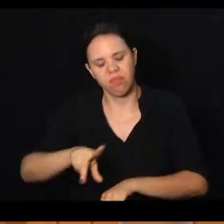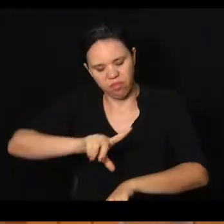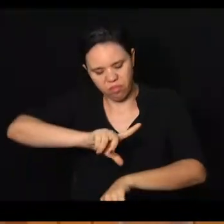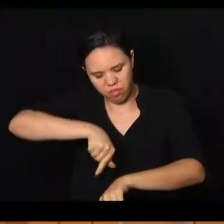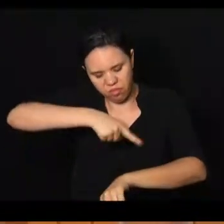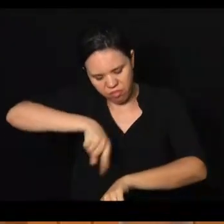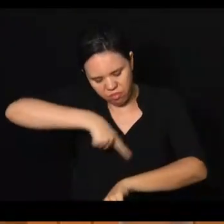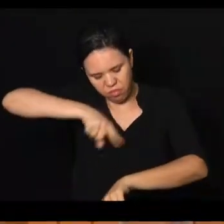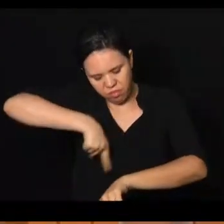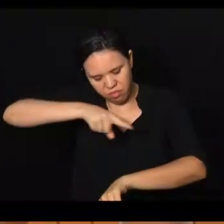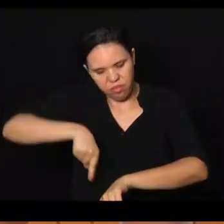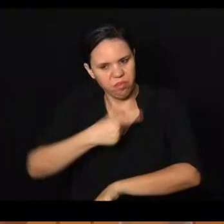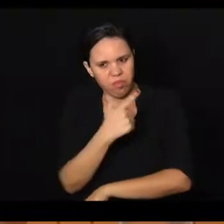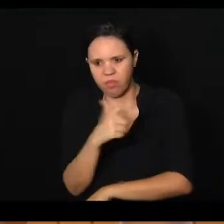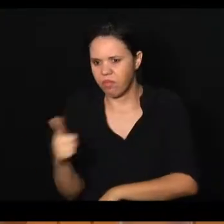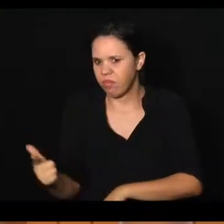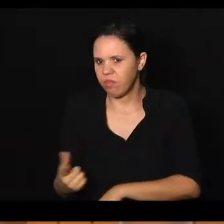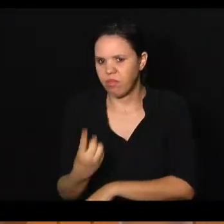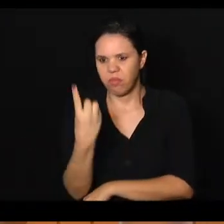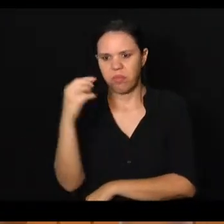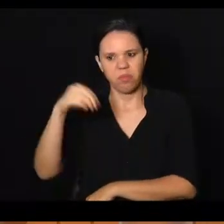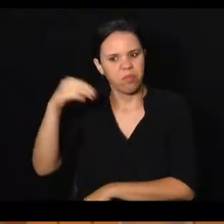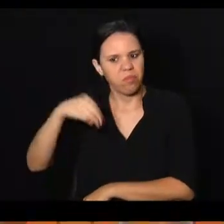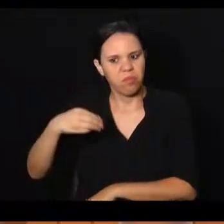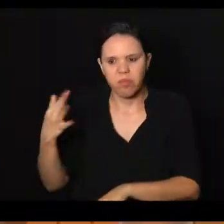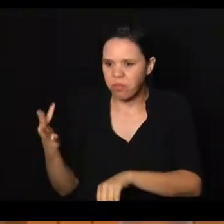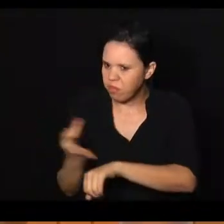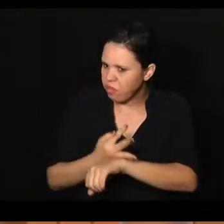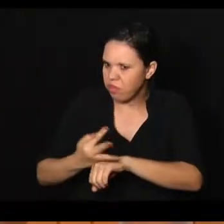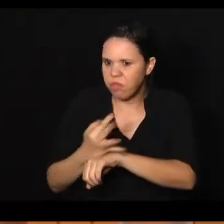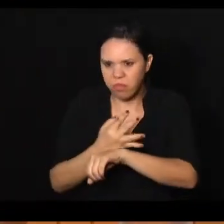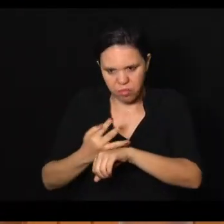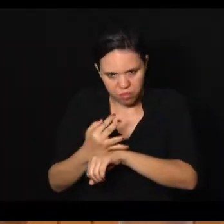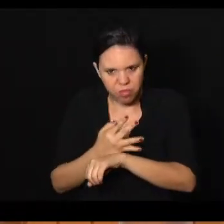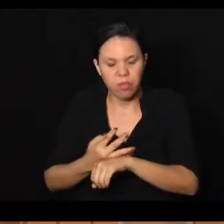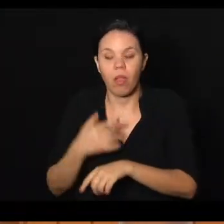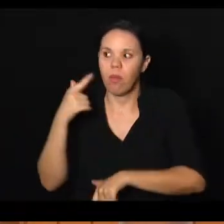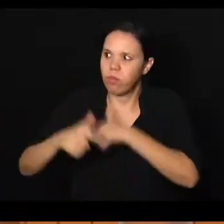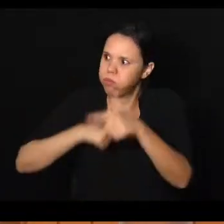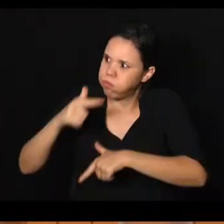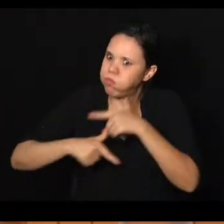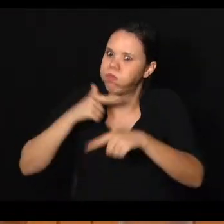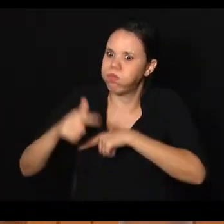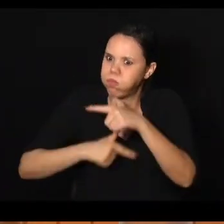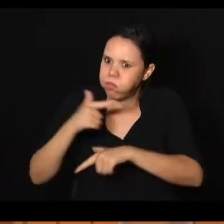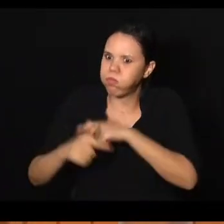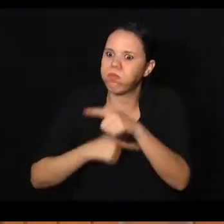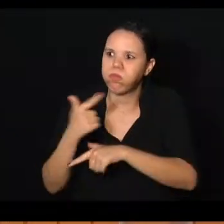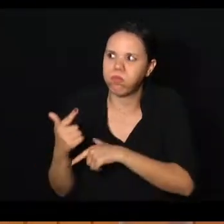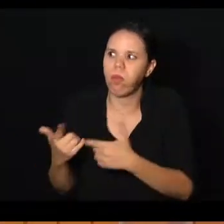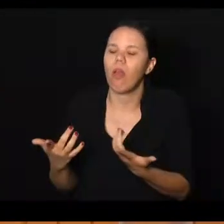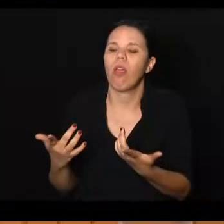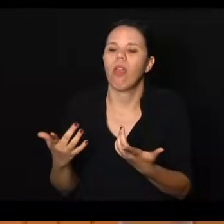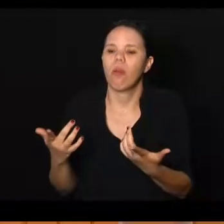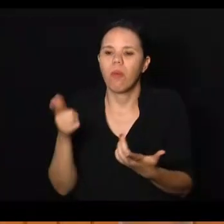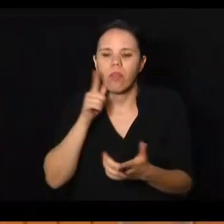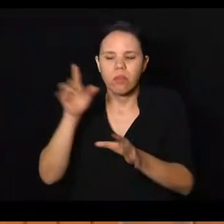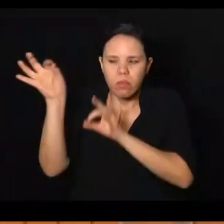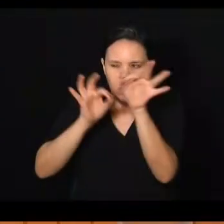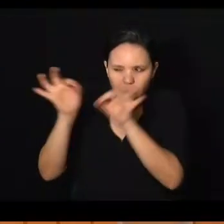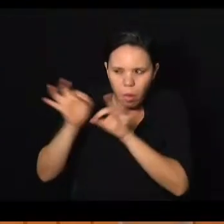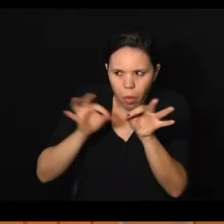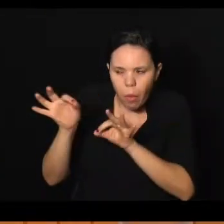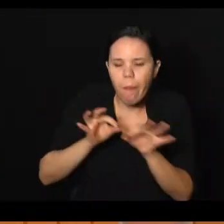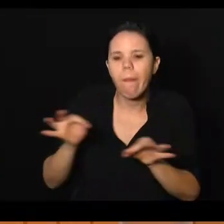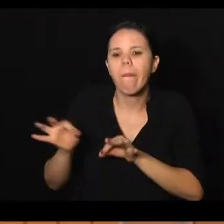Não tivemos um minuto de recesso, porque estamos com muito trabalho acumulado. Colocar o nosso país em ordem